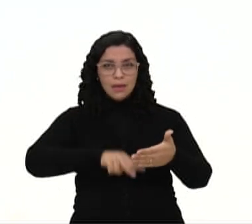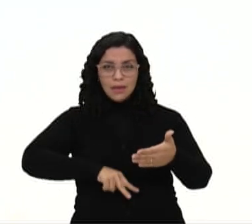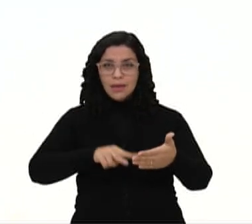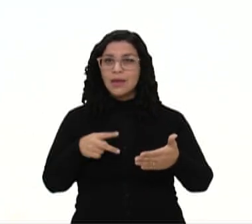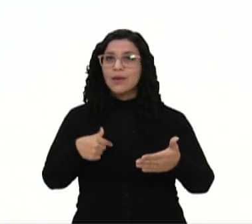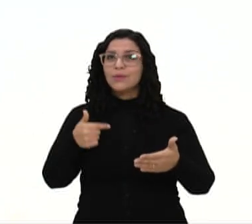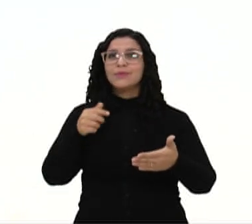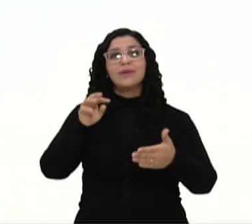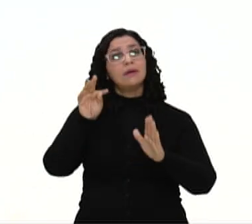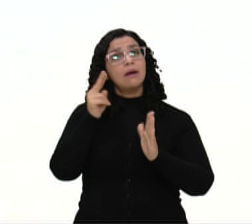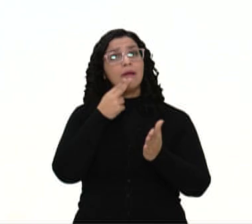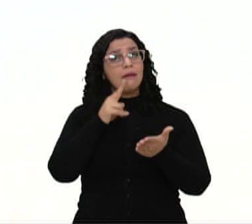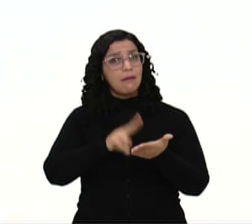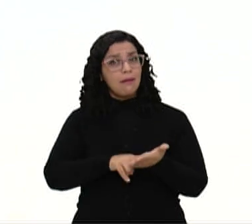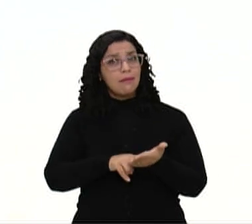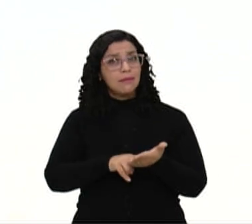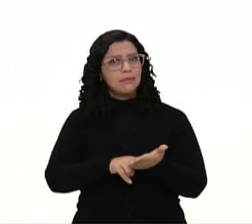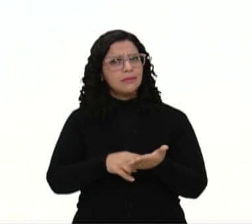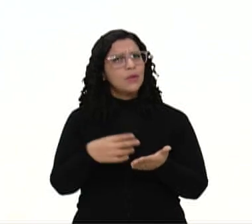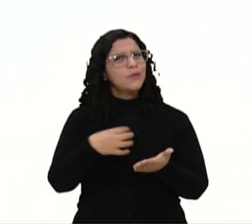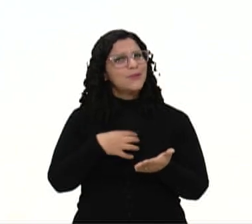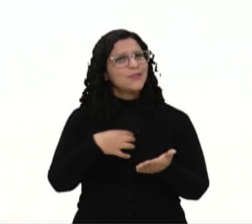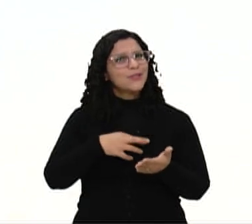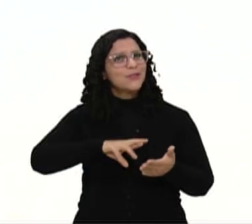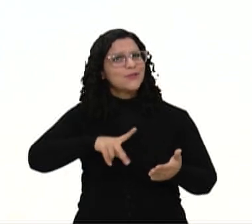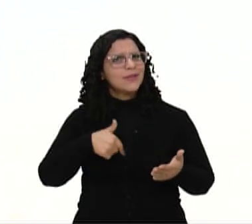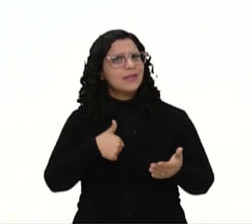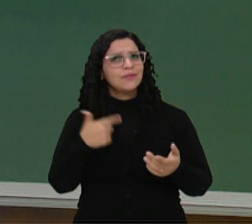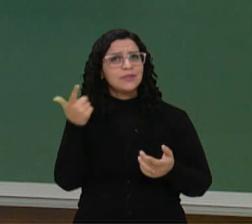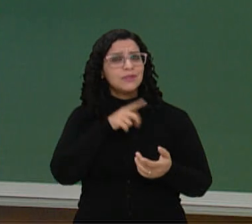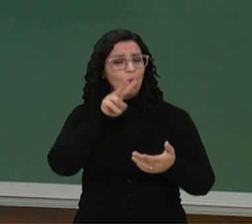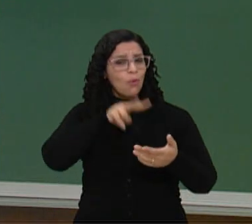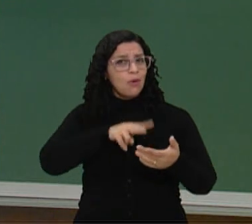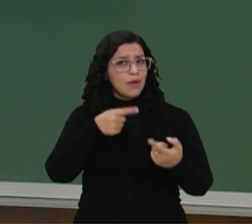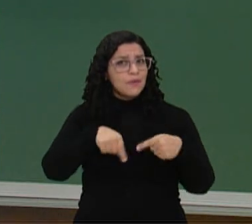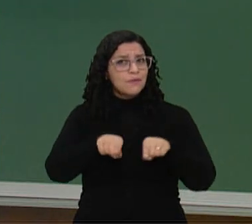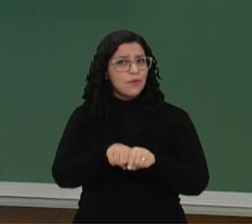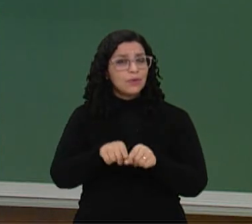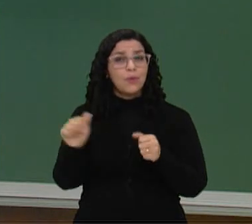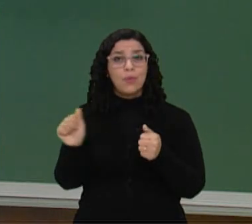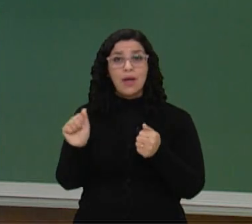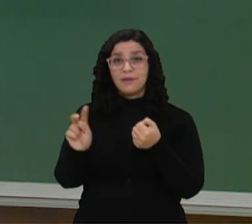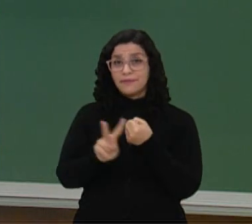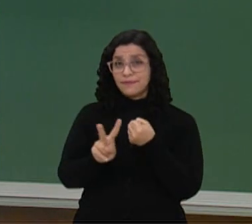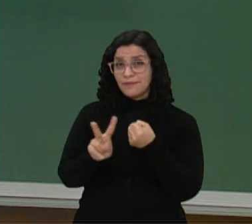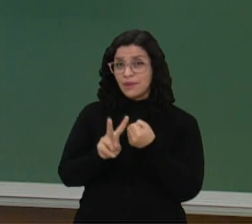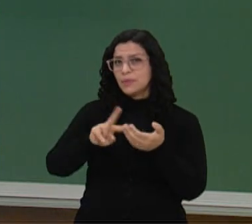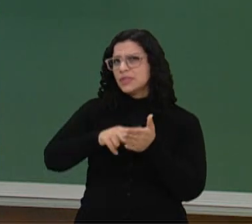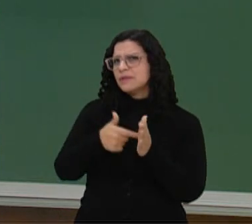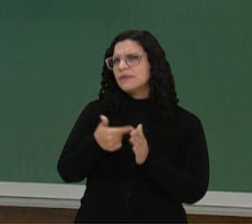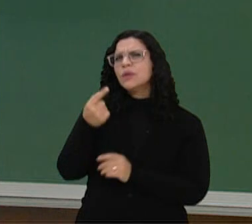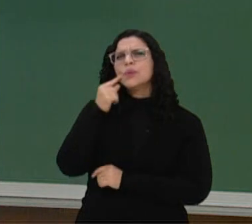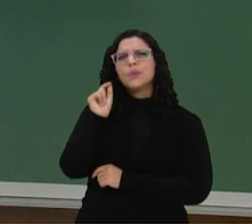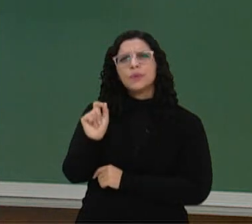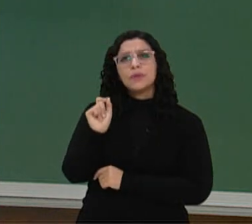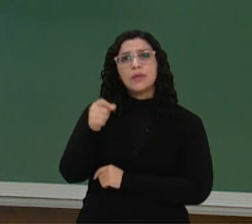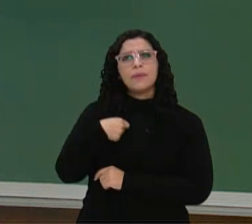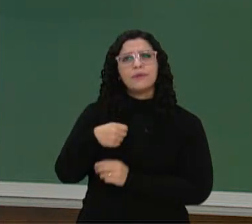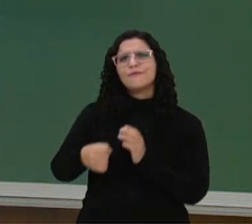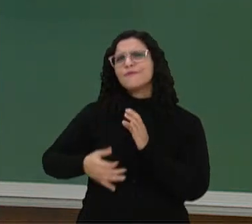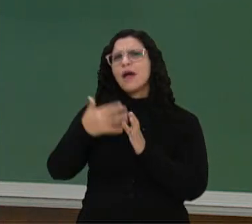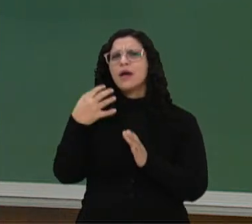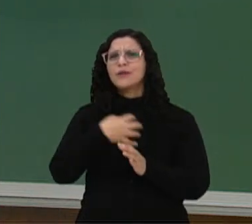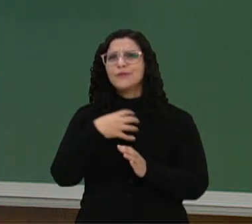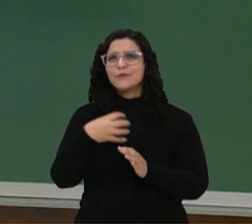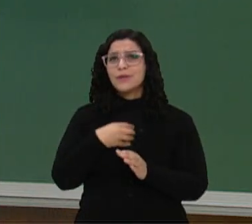texto. Isso mesmo. A repetição da palavra talvez, do advérbio talvez, é para dar essa ideia que são infinitas,